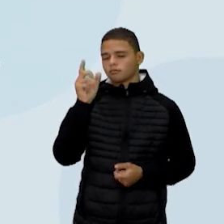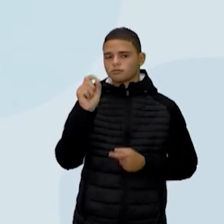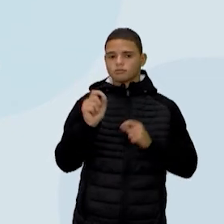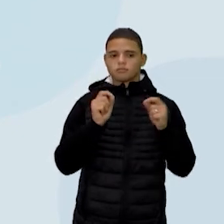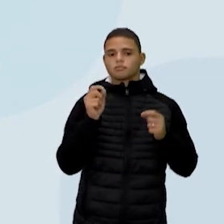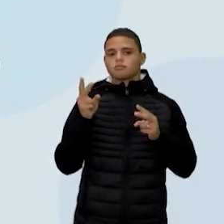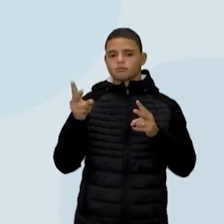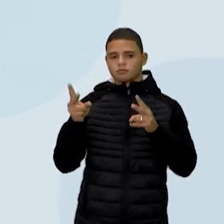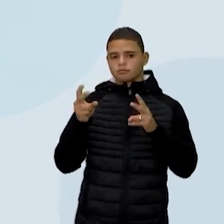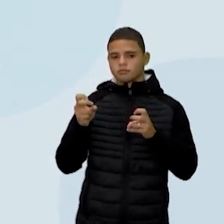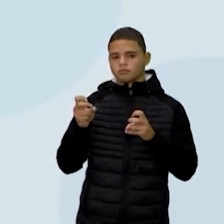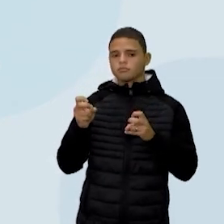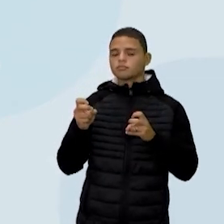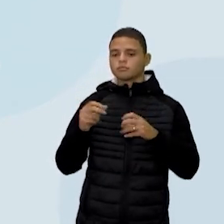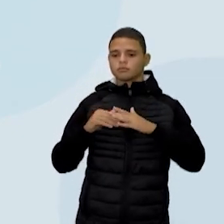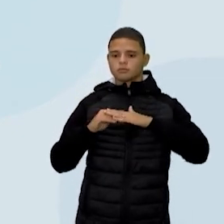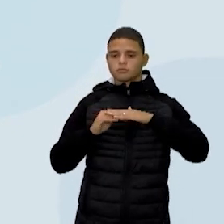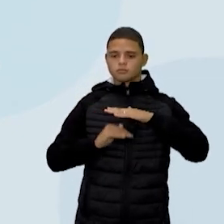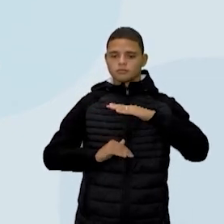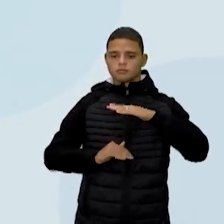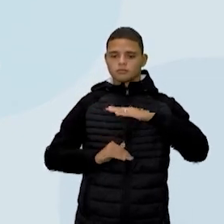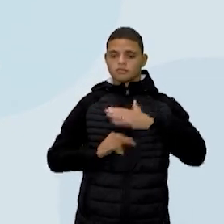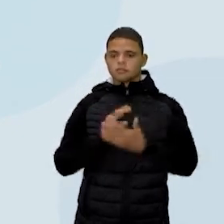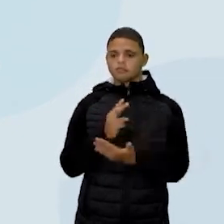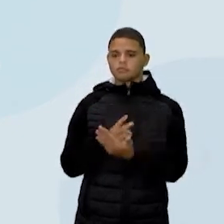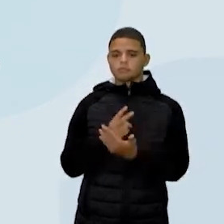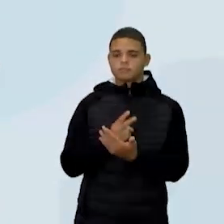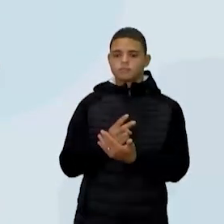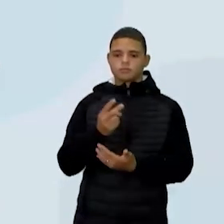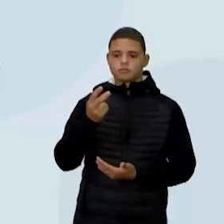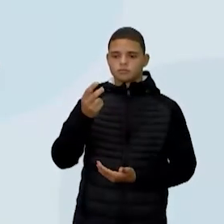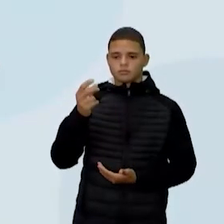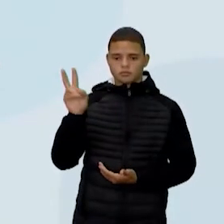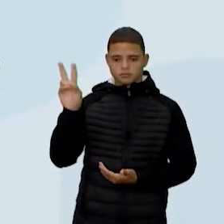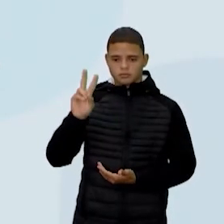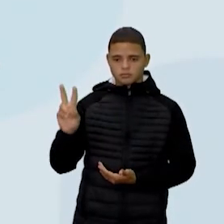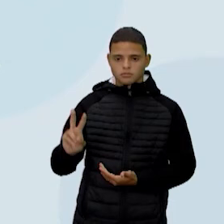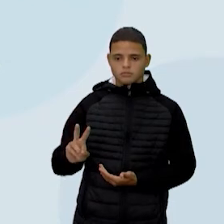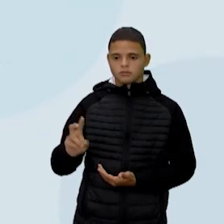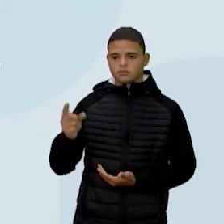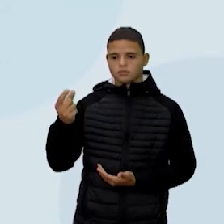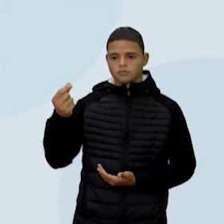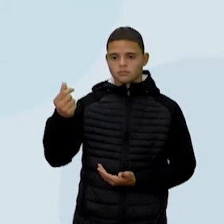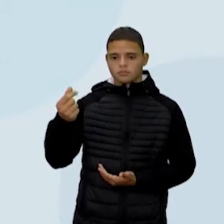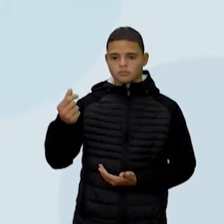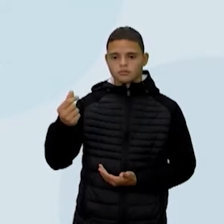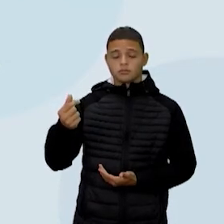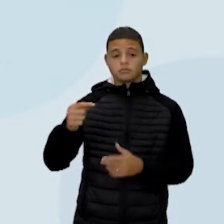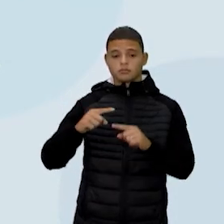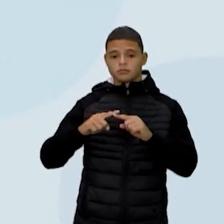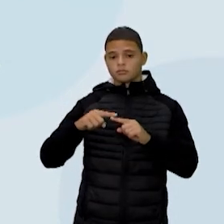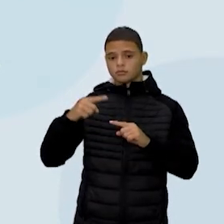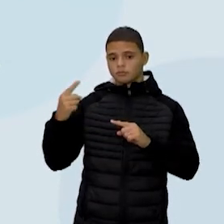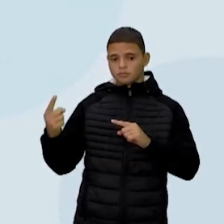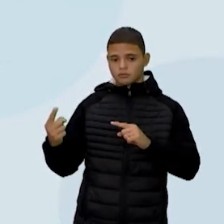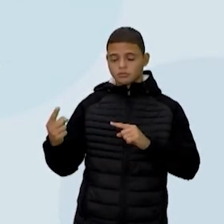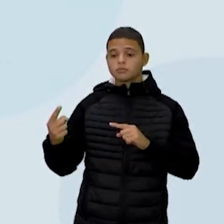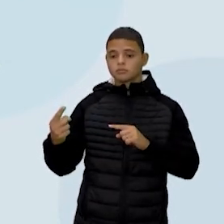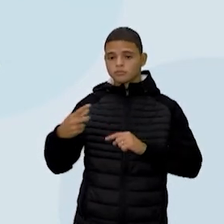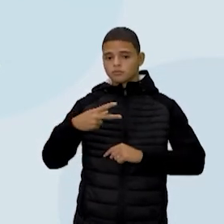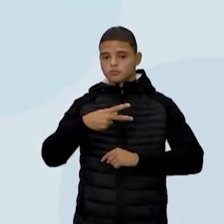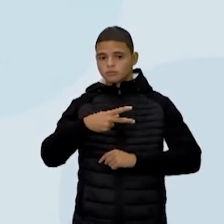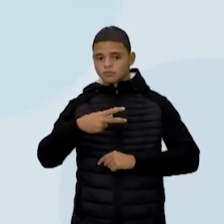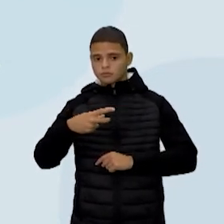Ó, perceba que embaixo eu estou colocando sempre valor em dinheiro, né? Por esse motivo, do outro lado da igualdade,